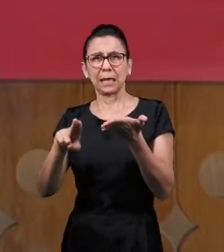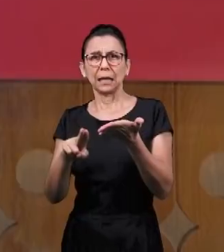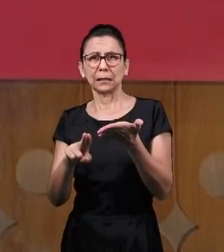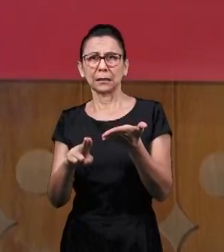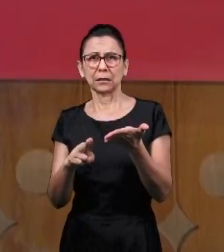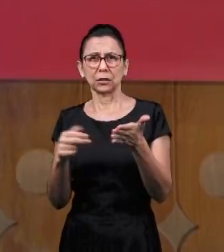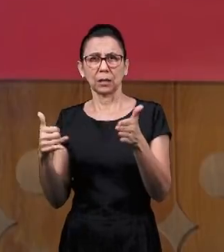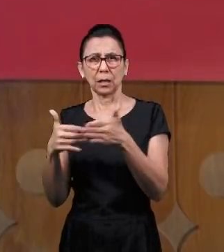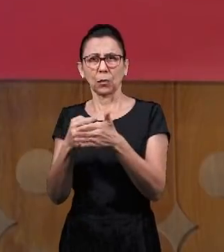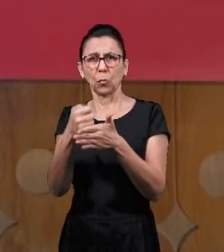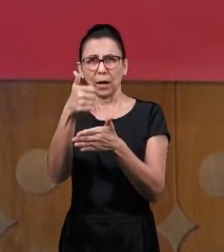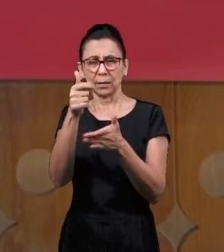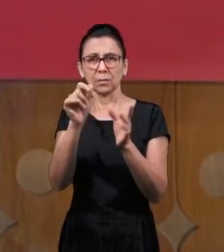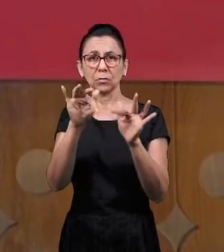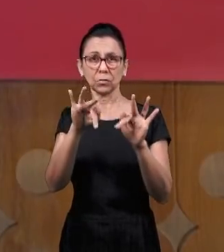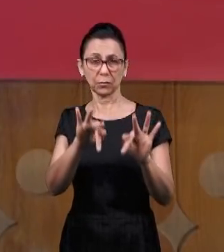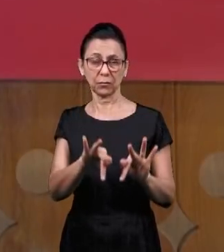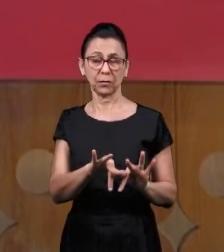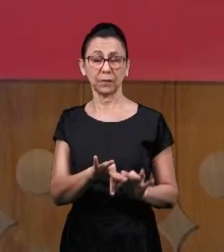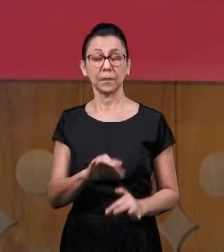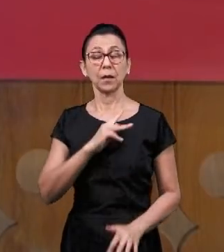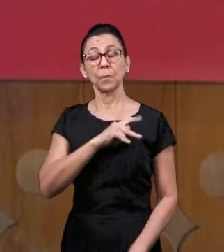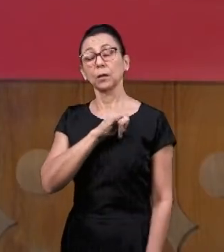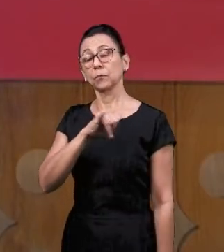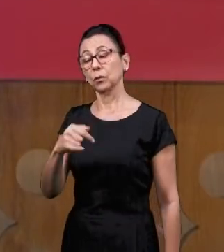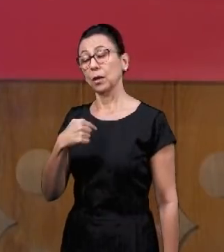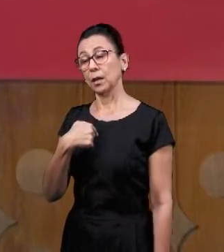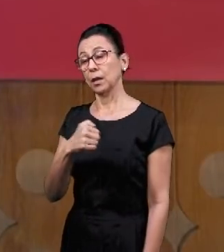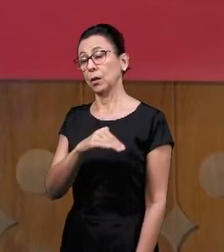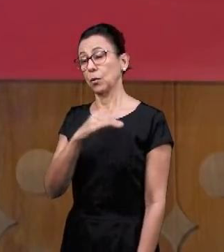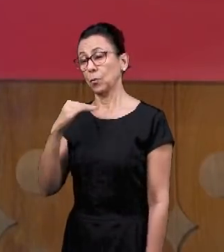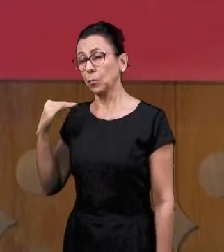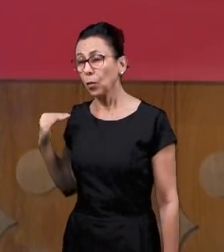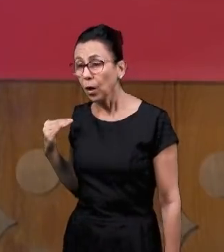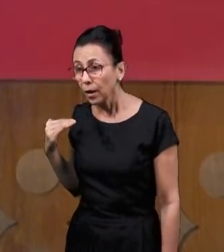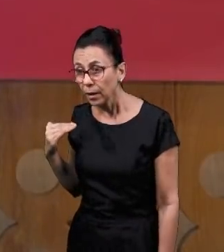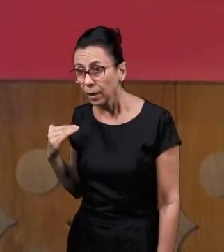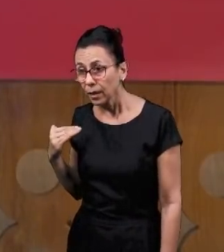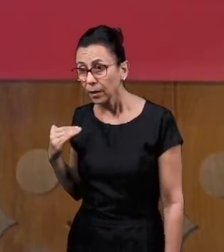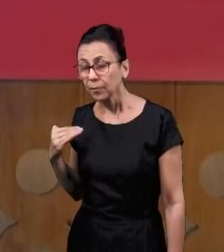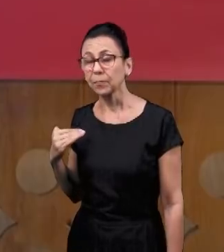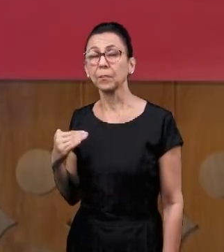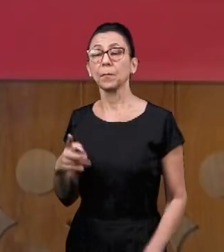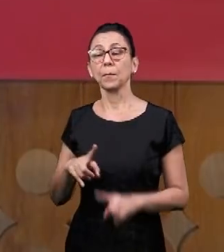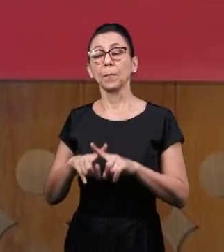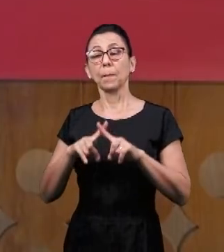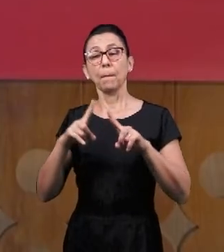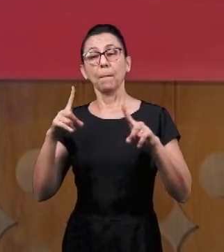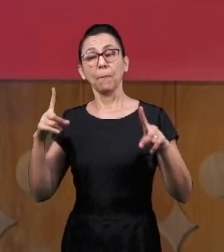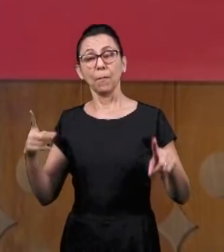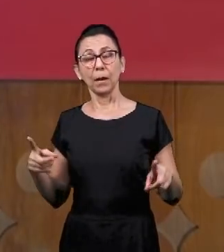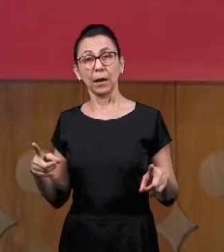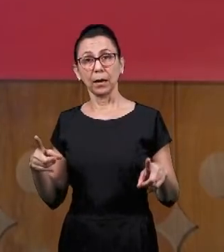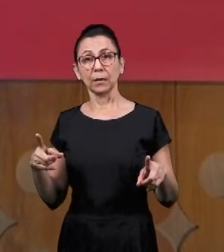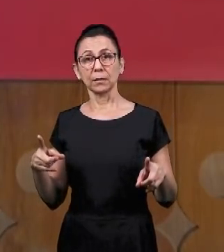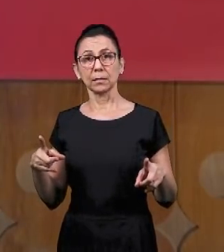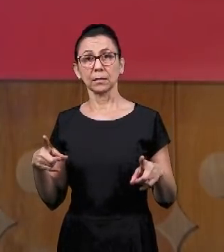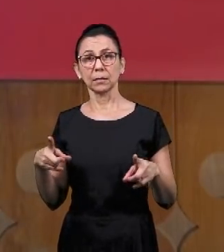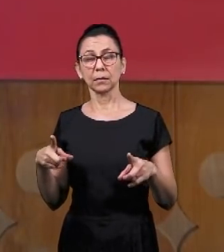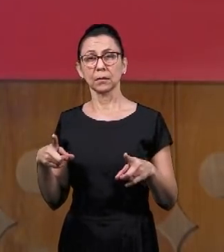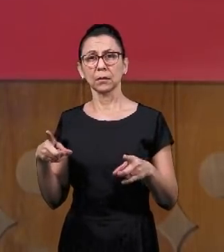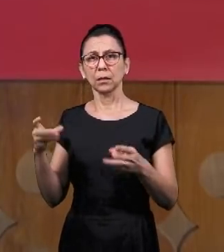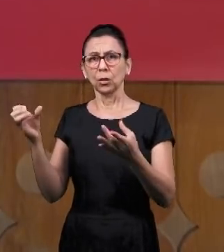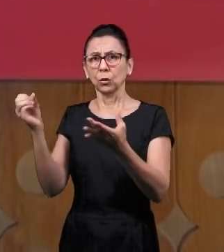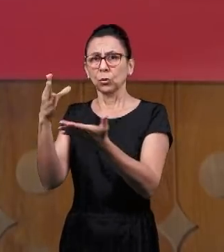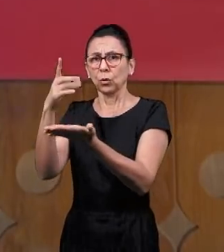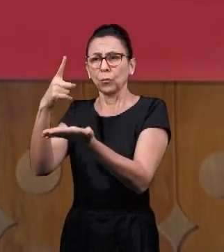mas você não despreze o dom que há em ti, que foi dado vamos lá, novo pacto. Mas como? Ele diz assim,